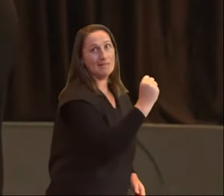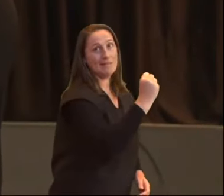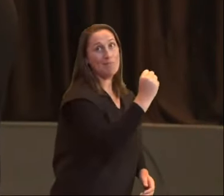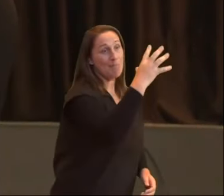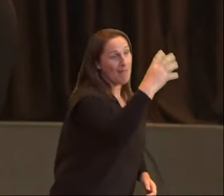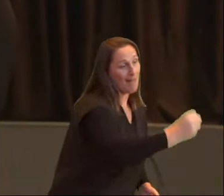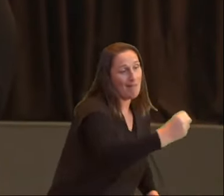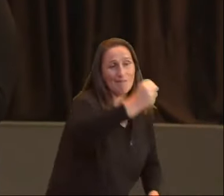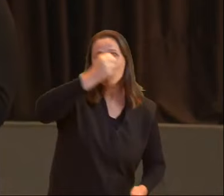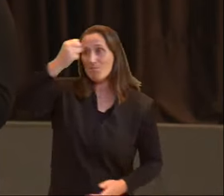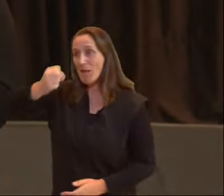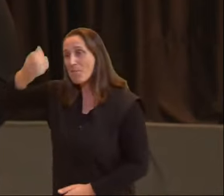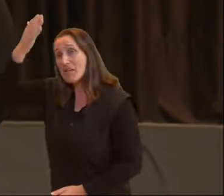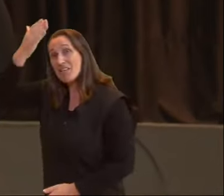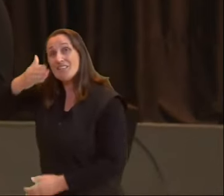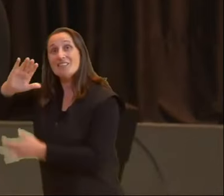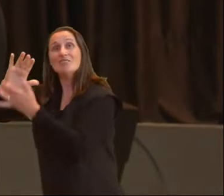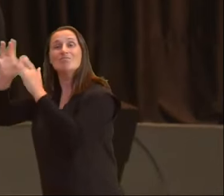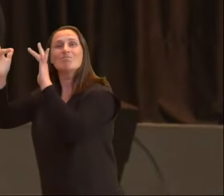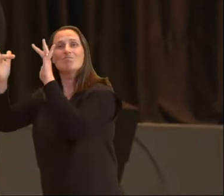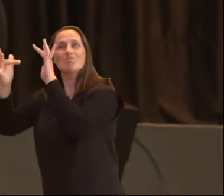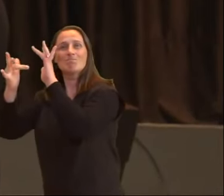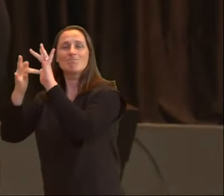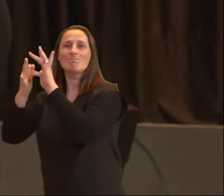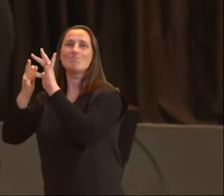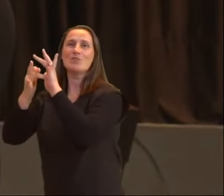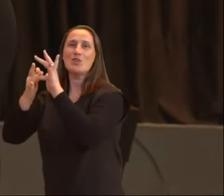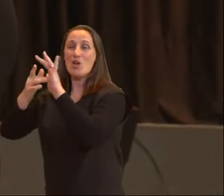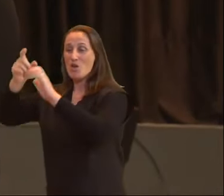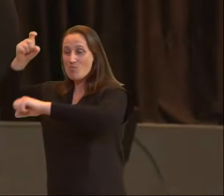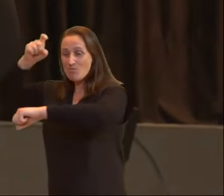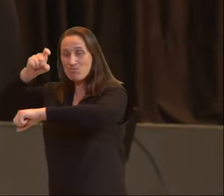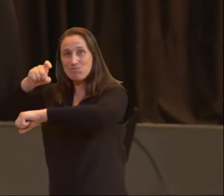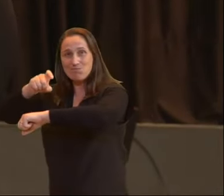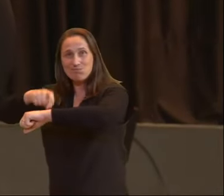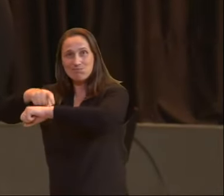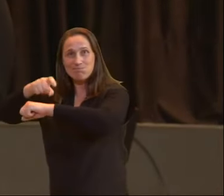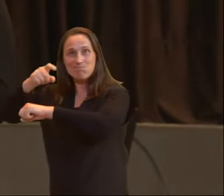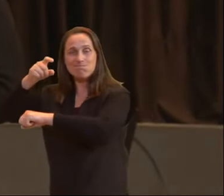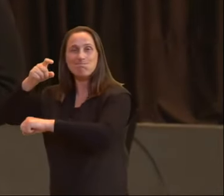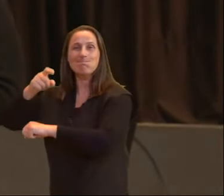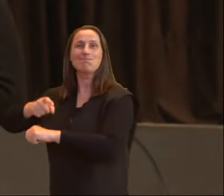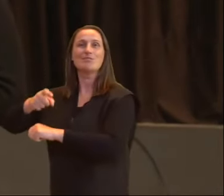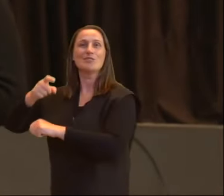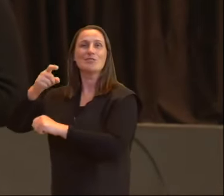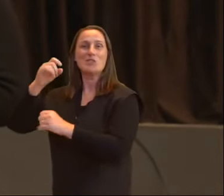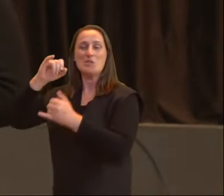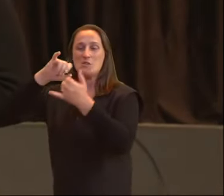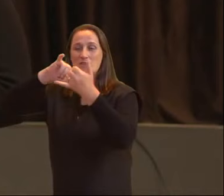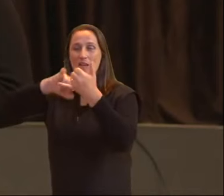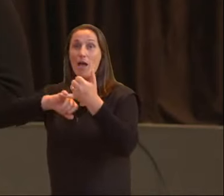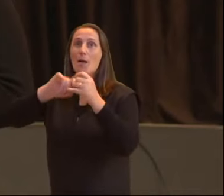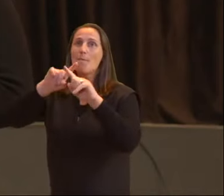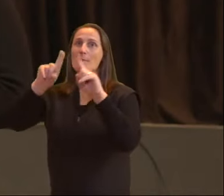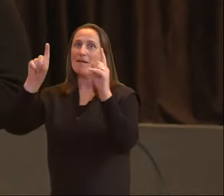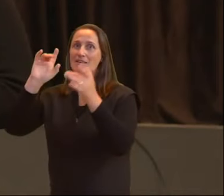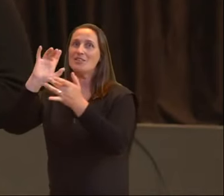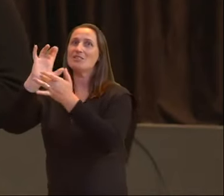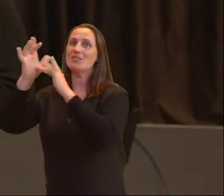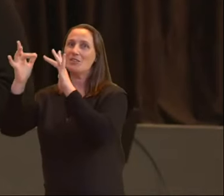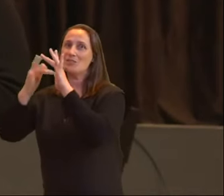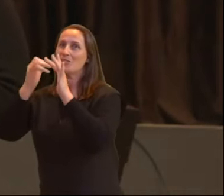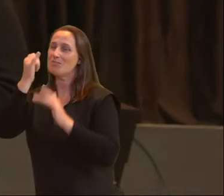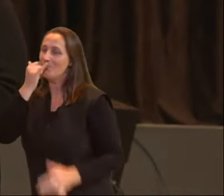Levaram-no diante de Cristo no mesmo ato, mas ele era a porta